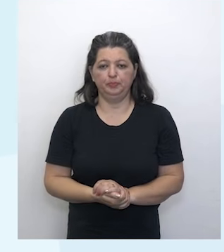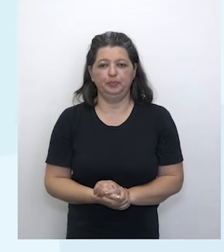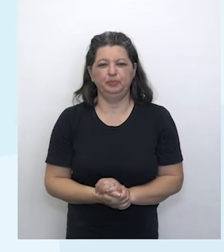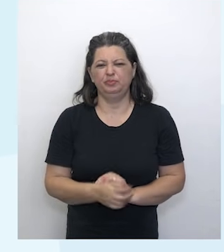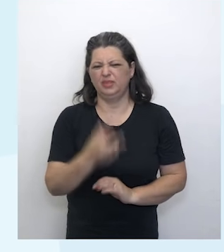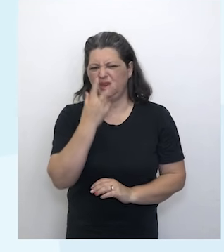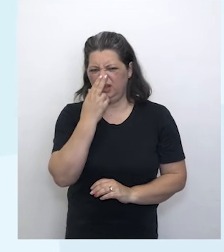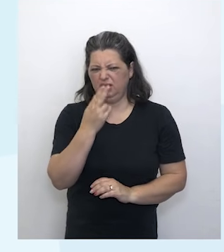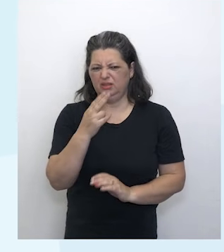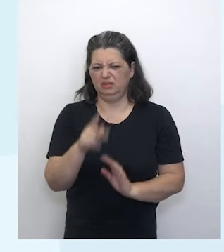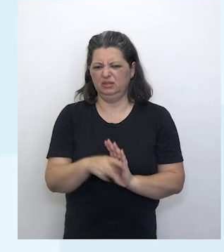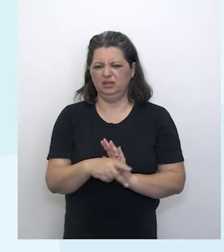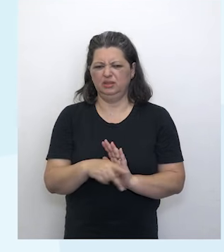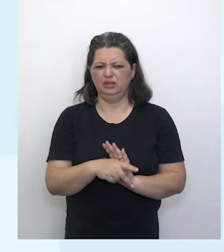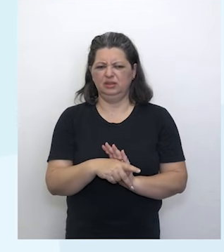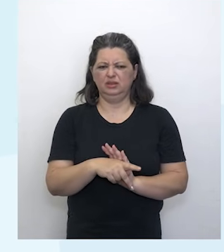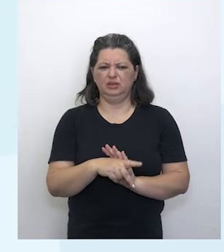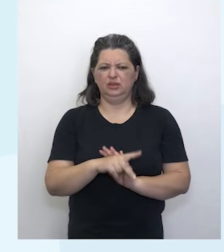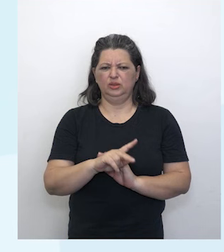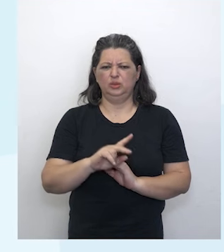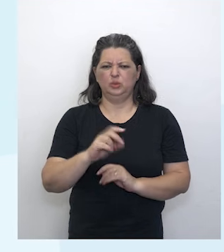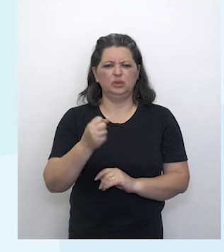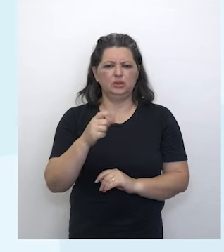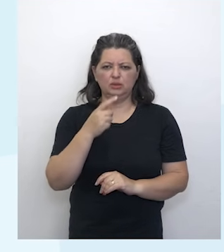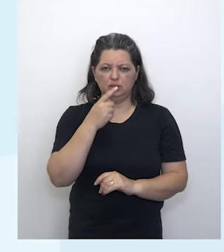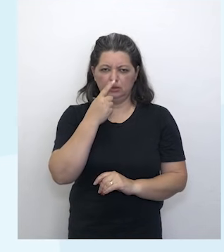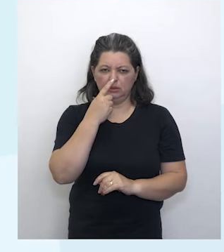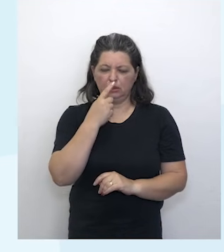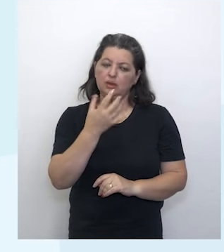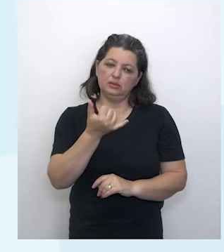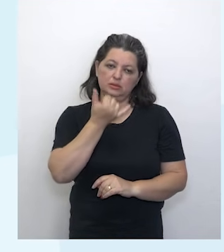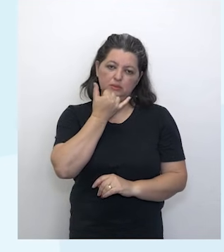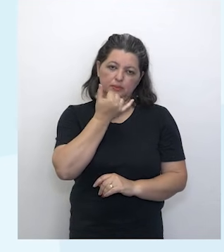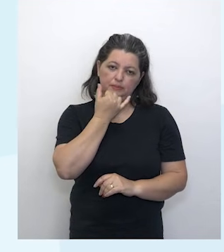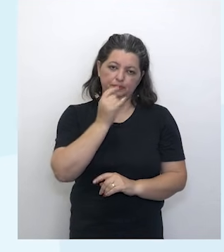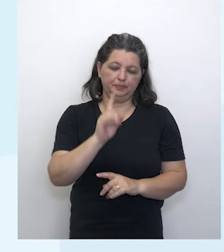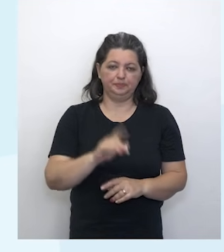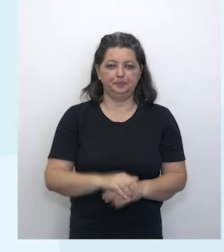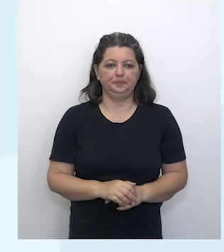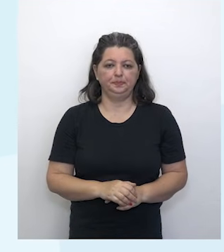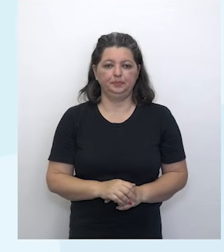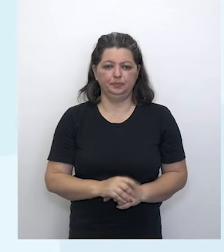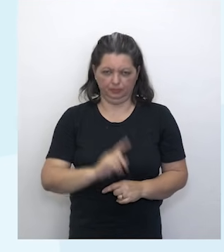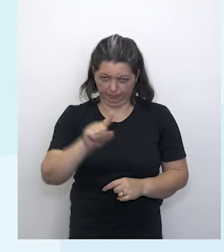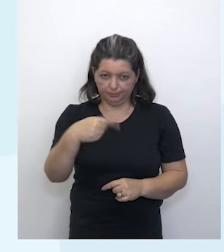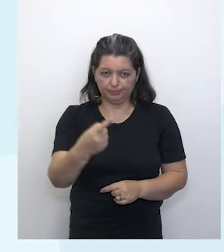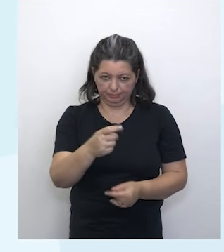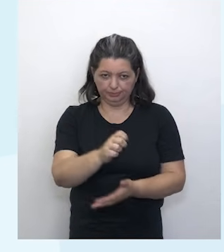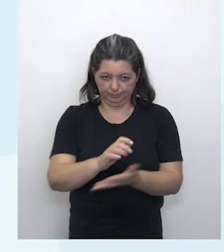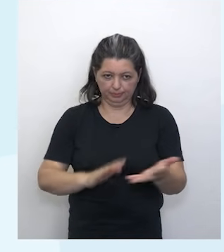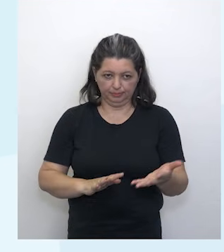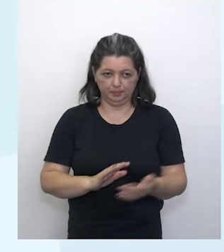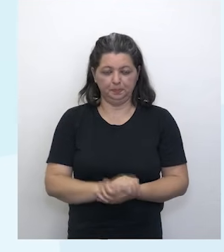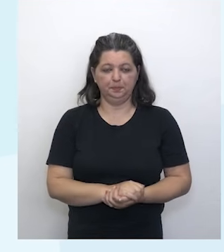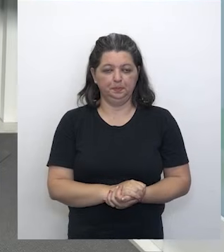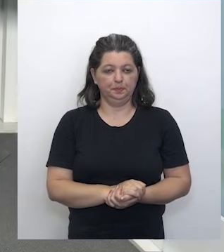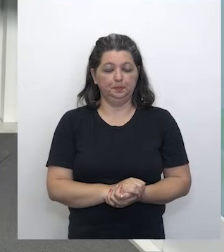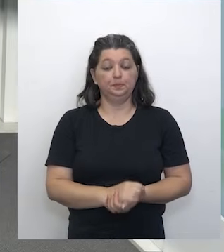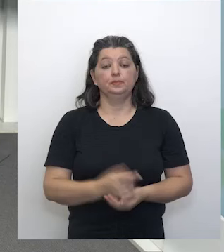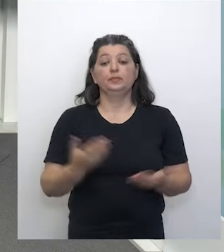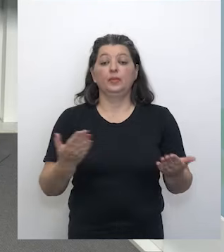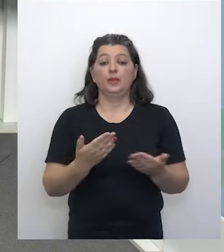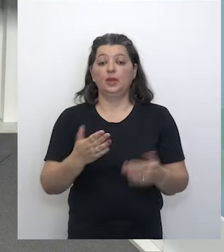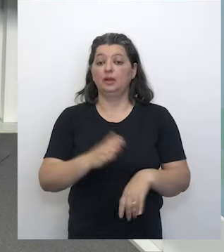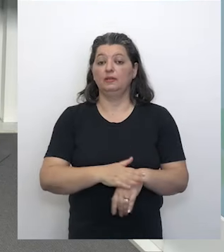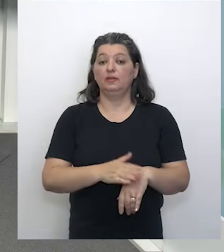que raiz oitava, tá bom? Não, raiz quinta, desculpe. Beleza? Bora para o próximo? Bora. Bora. E agora vamos fazer